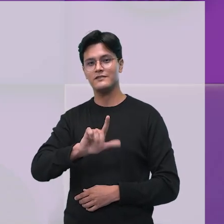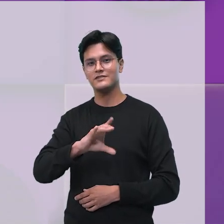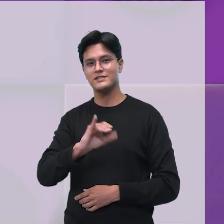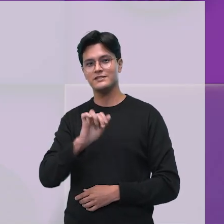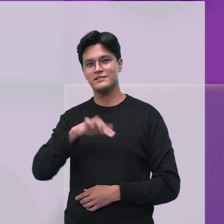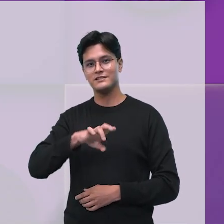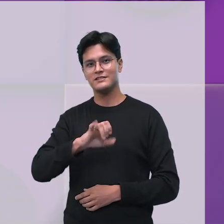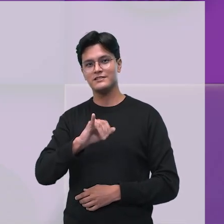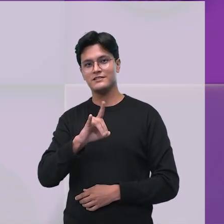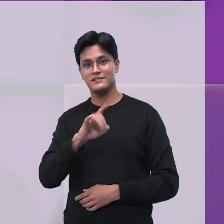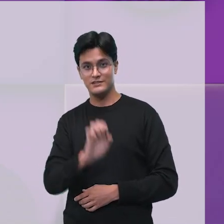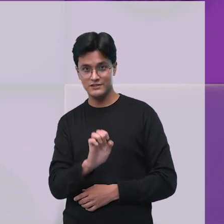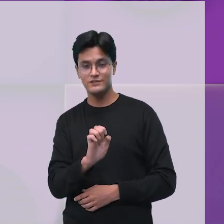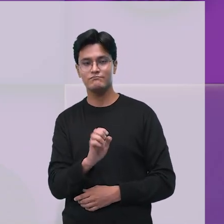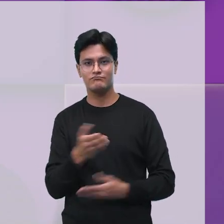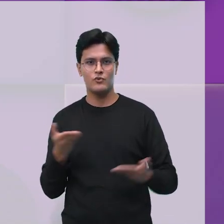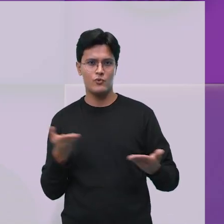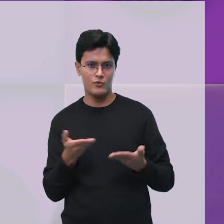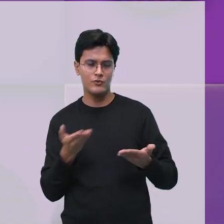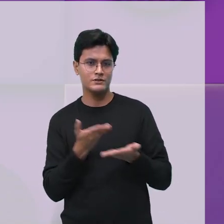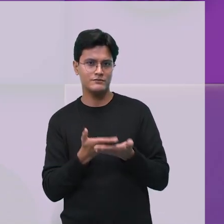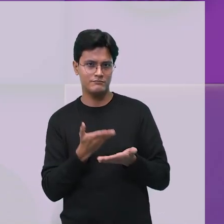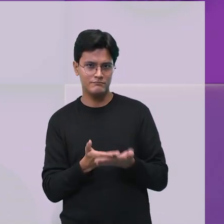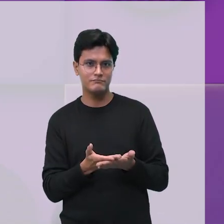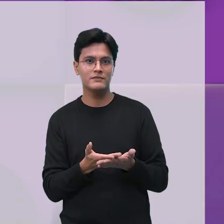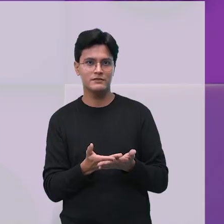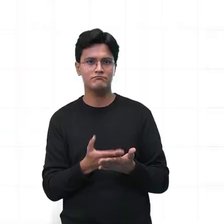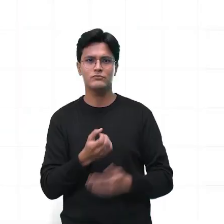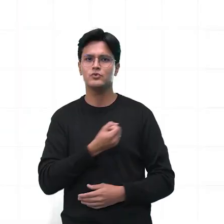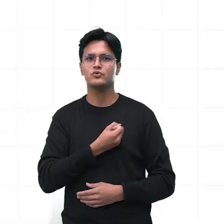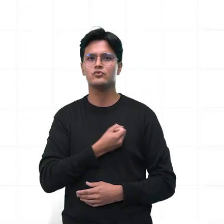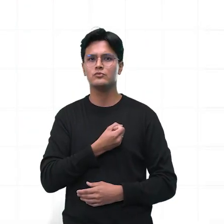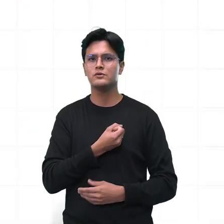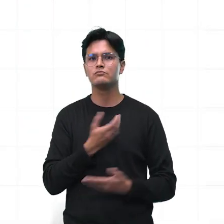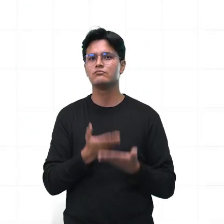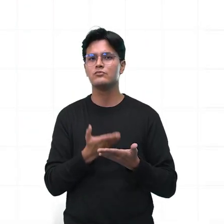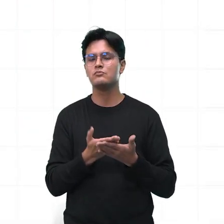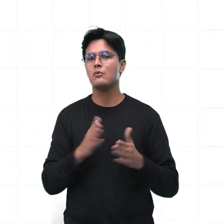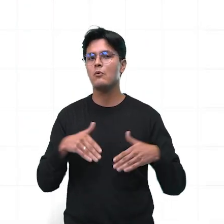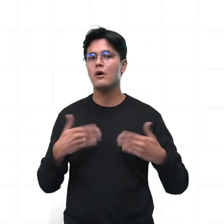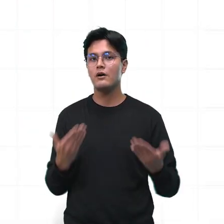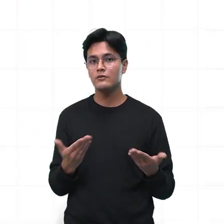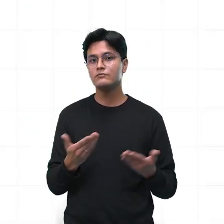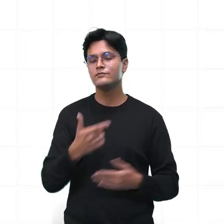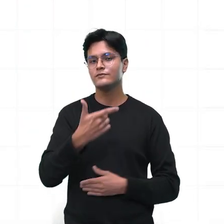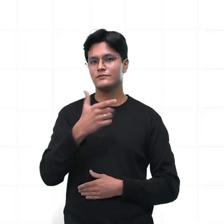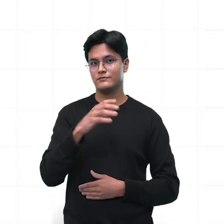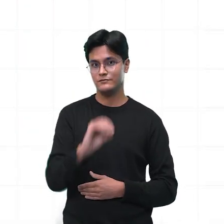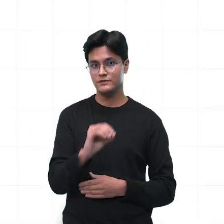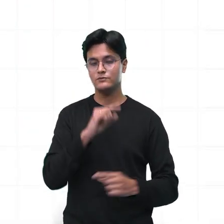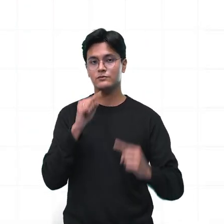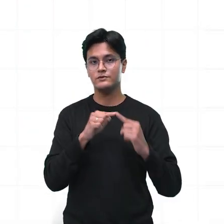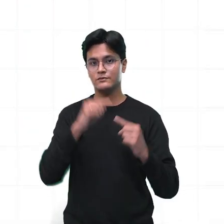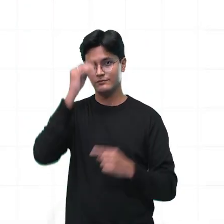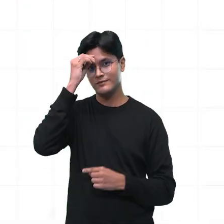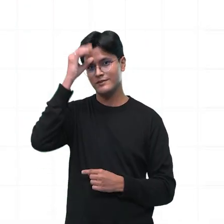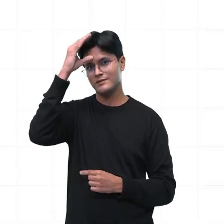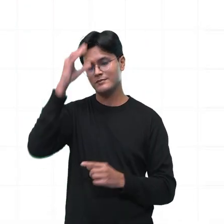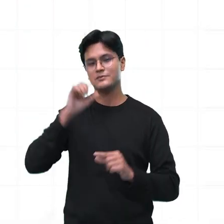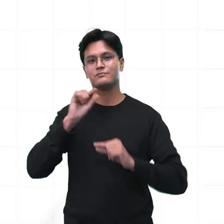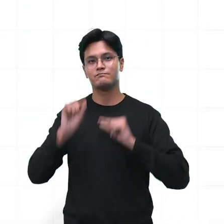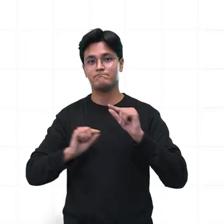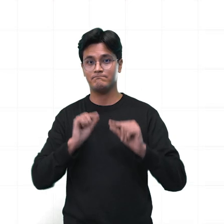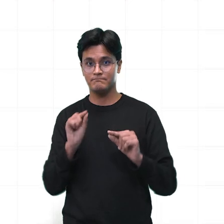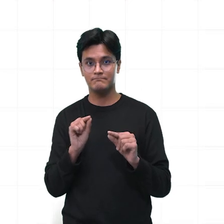vocês, então, nessa aula. Vamos verificar qual a numeração dela? Essa aula é de número 20, o objeto de conhecimento